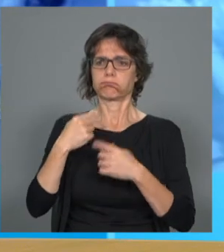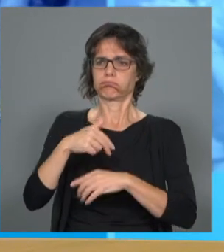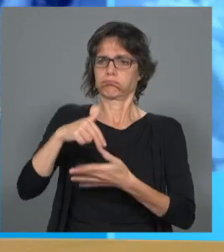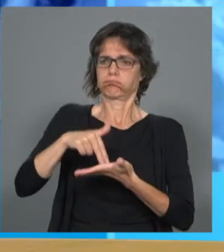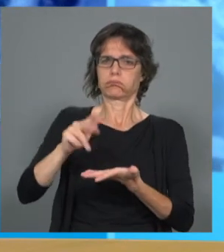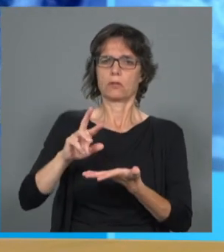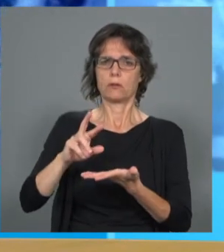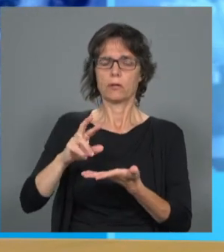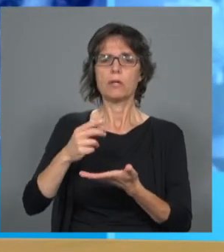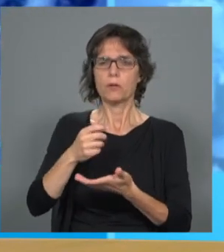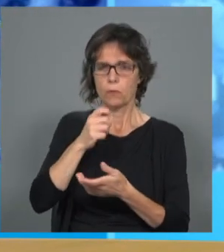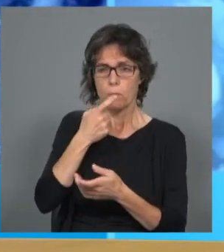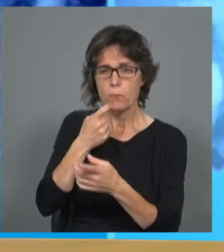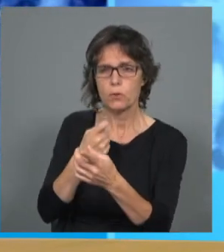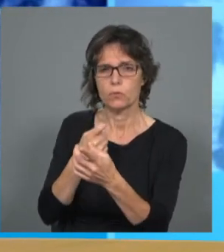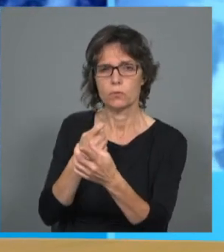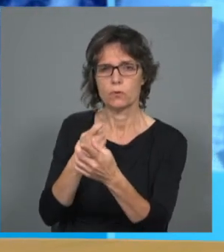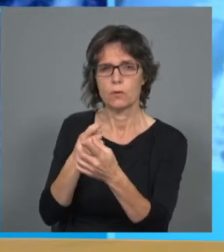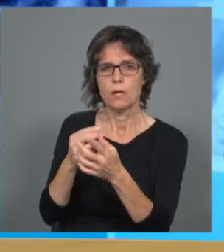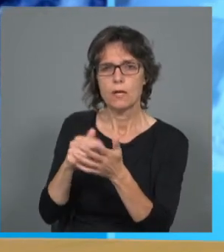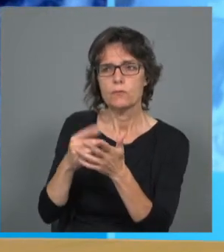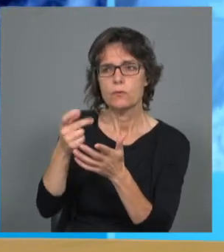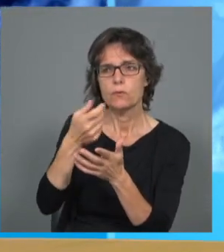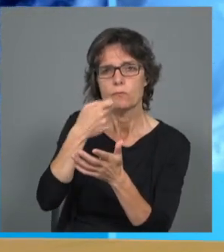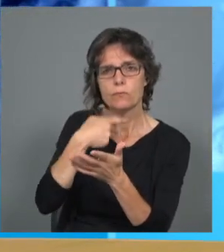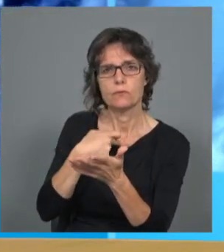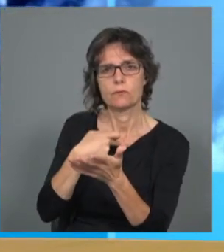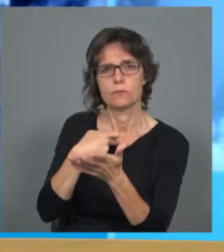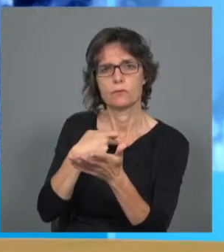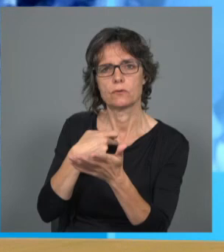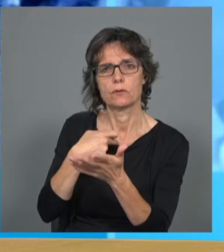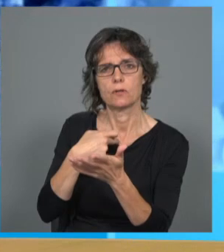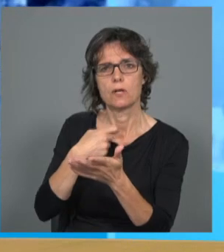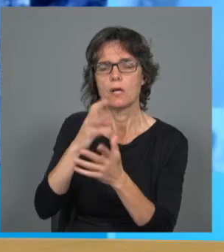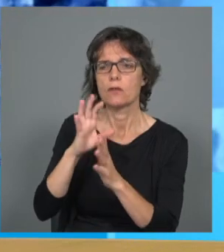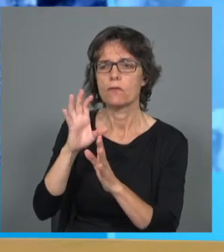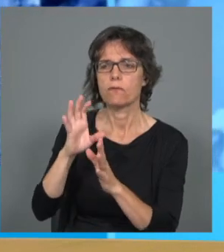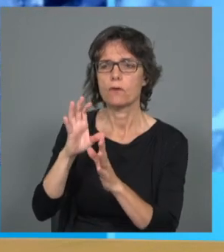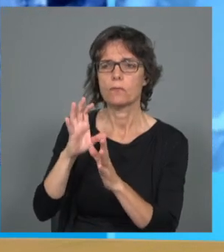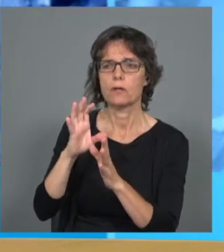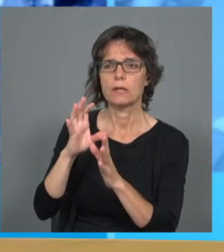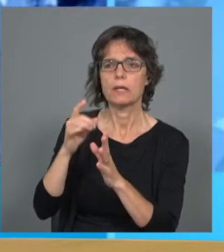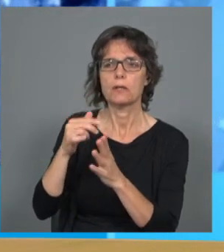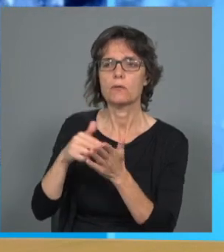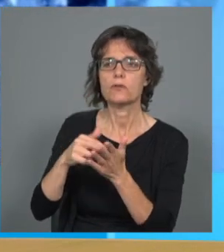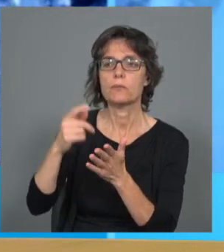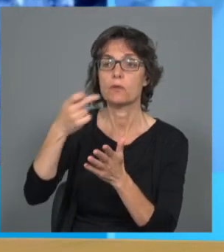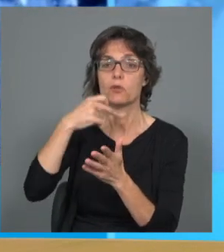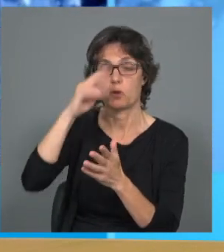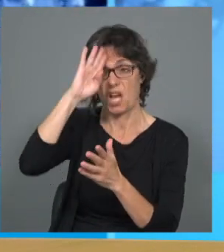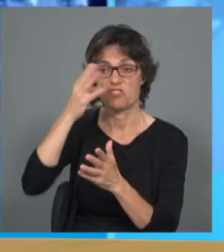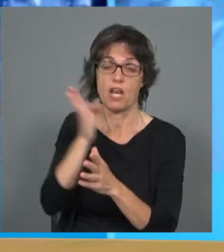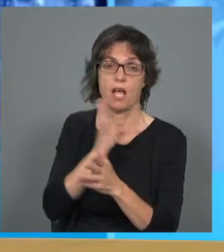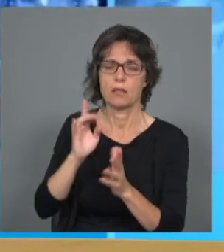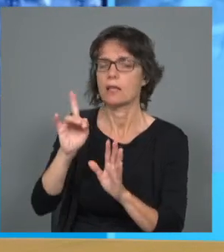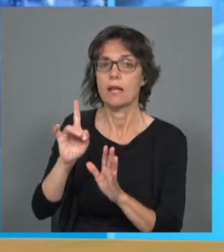eu acho que tem muito a ver com o que estavas a acabar de dizer, não é? Portanto, é a pessoa pensar que pode ser surpreendida por alguma coisa, pode até ter